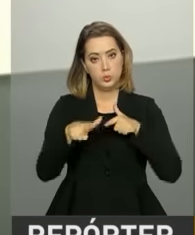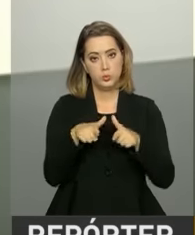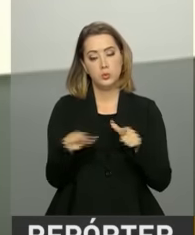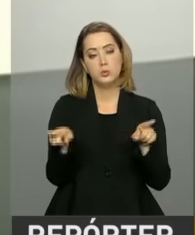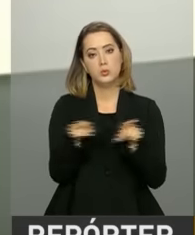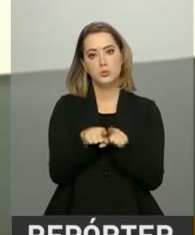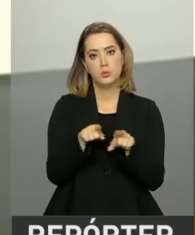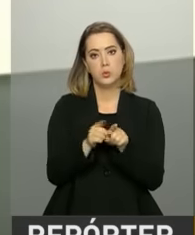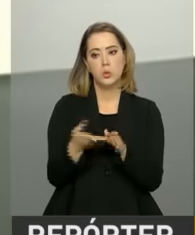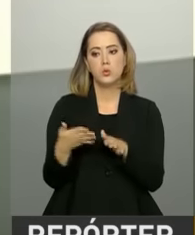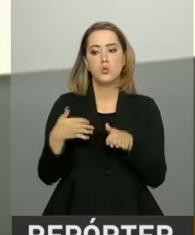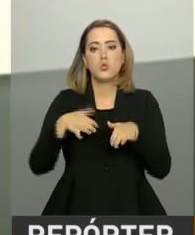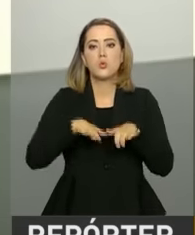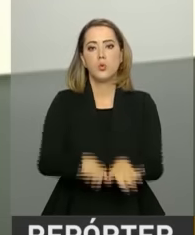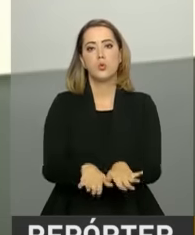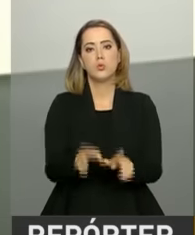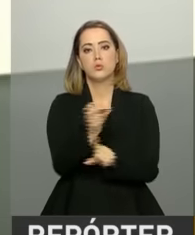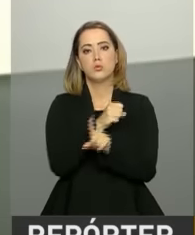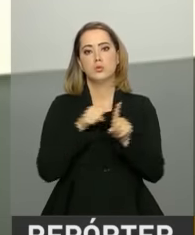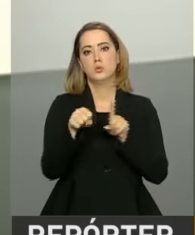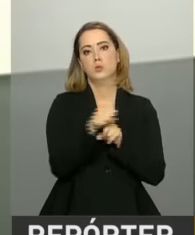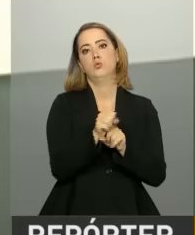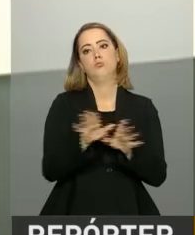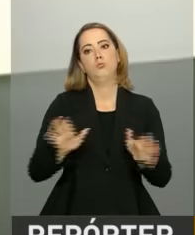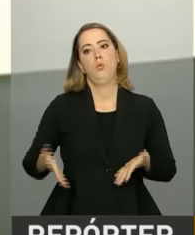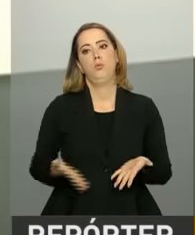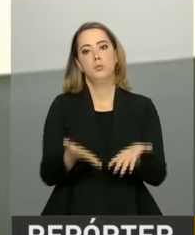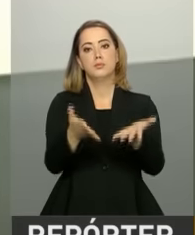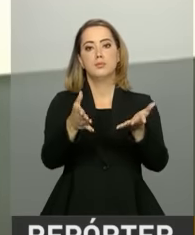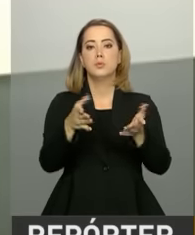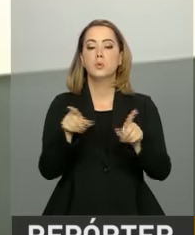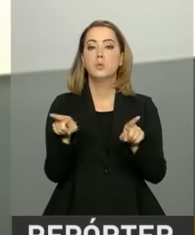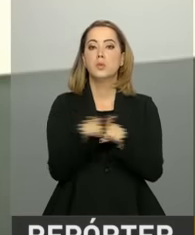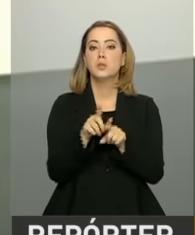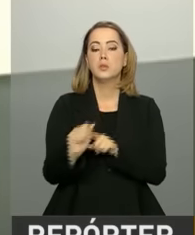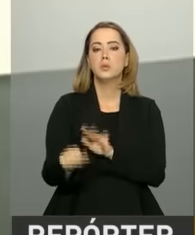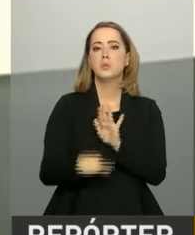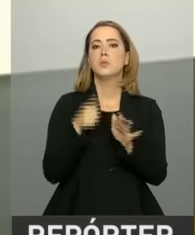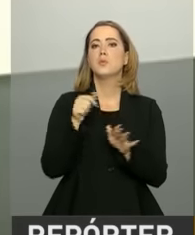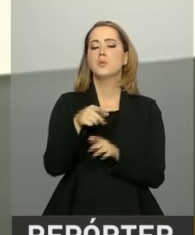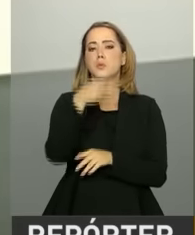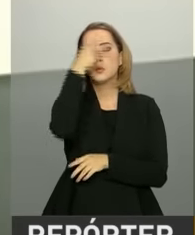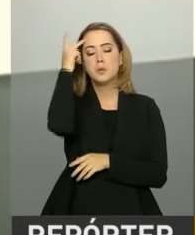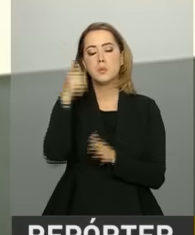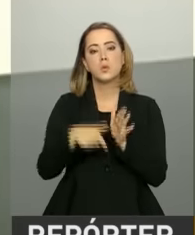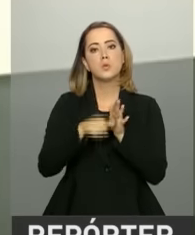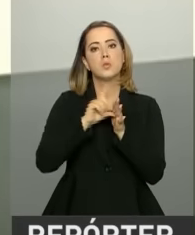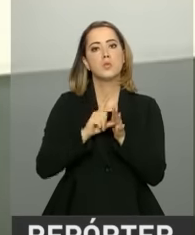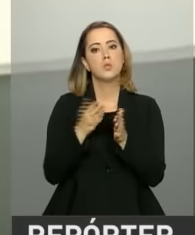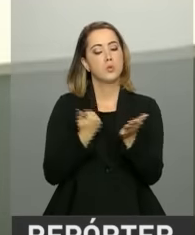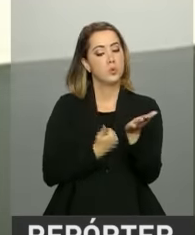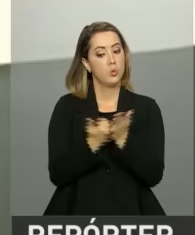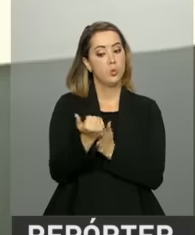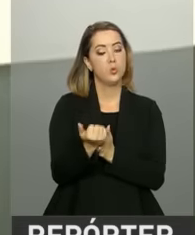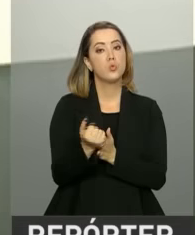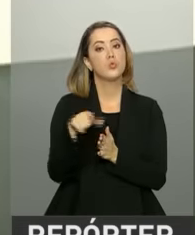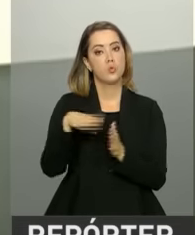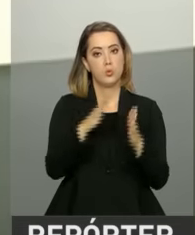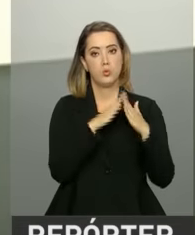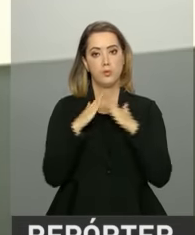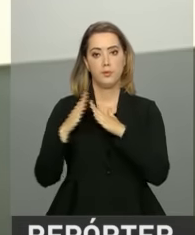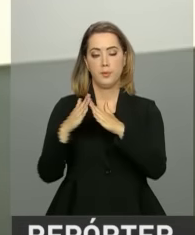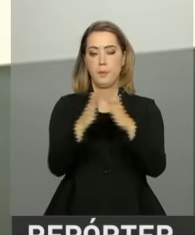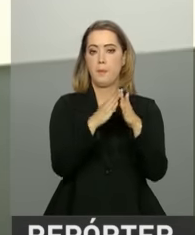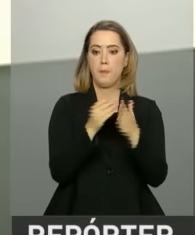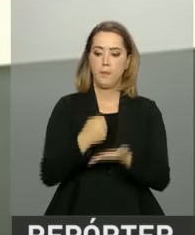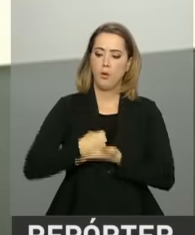seja um processo de inclusão social e produtiva. Primeiro que as pessoas que moravam aqui antes desse processo continuem morando, oferecendo